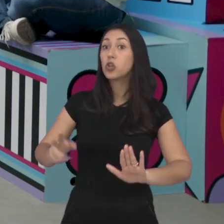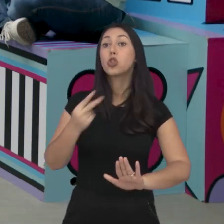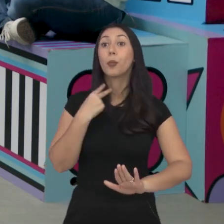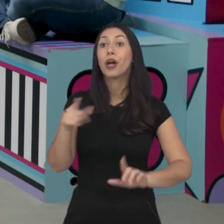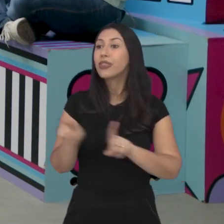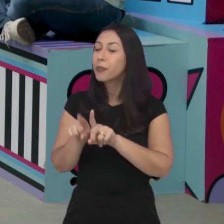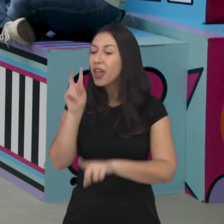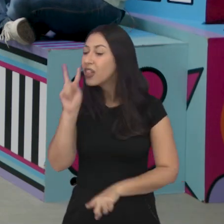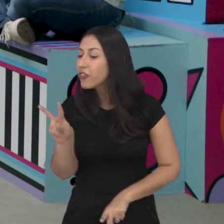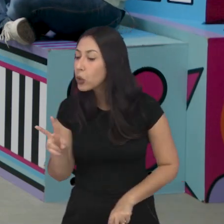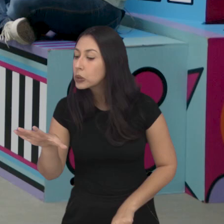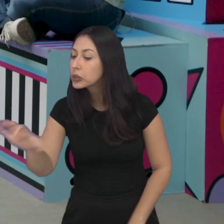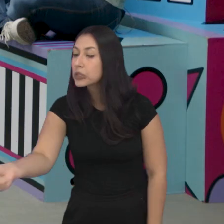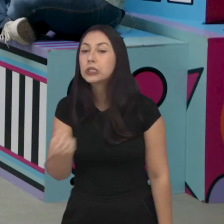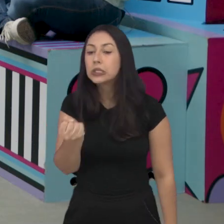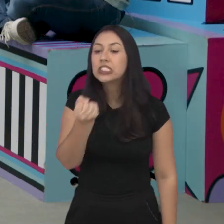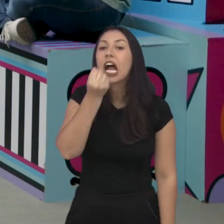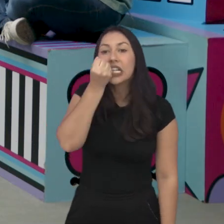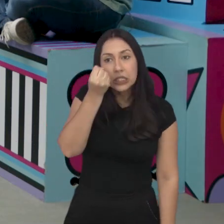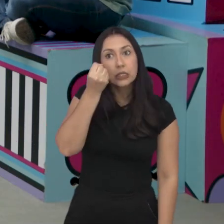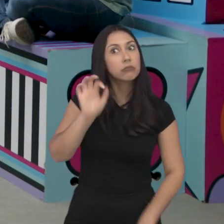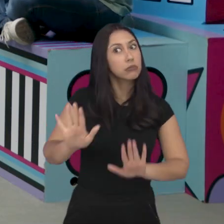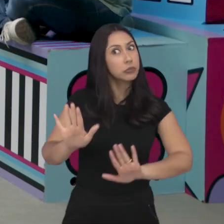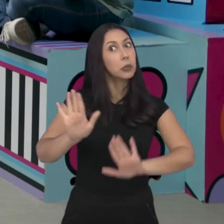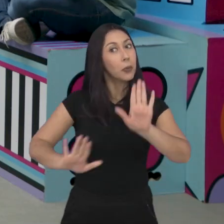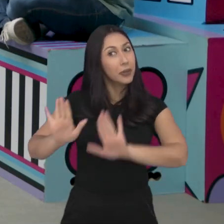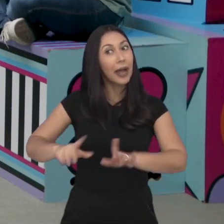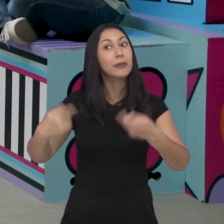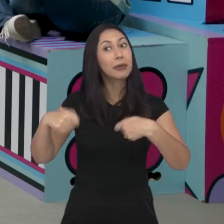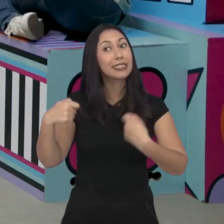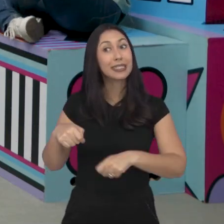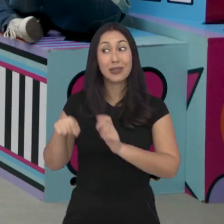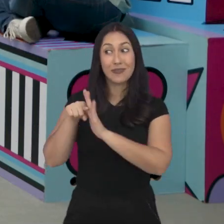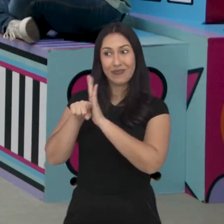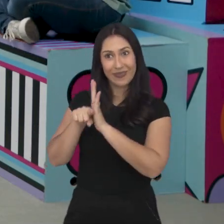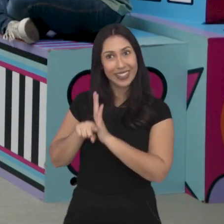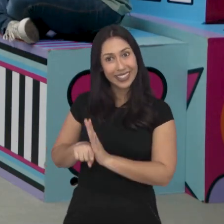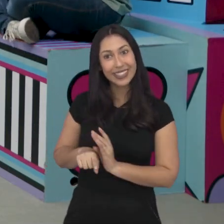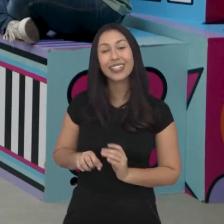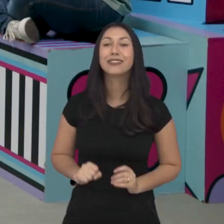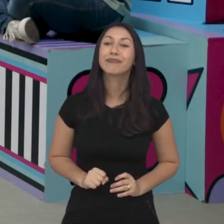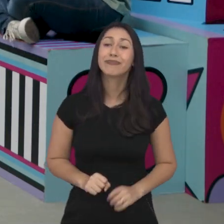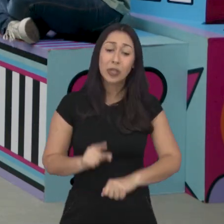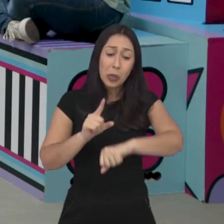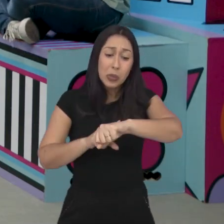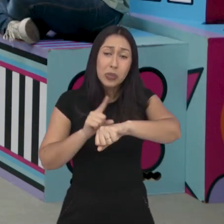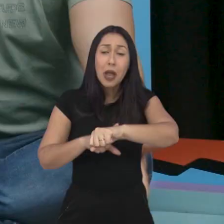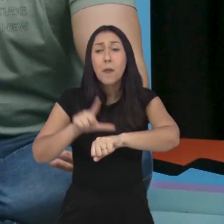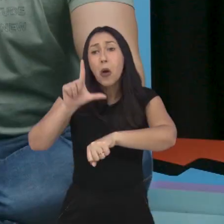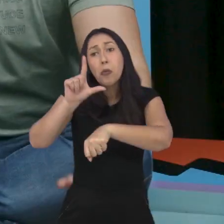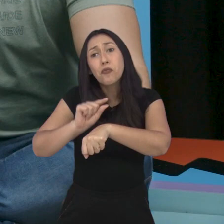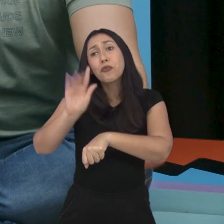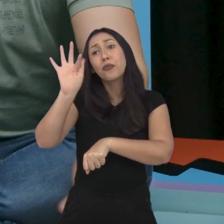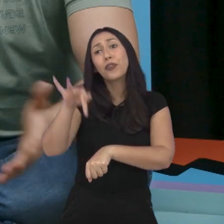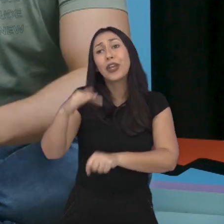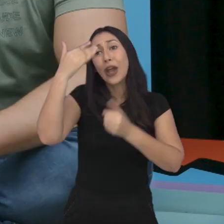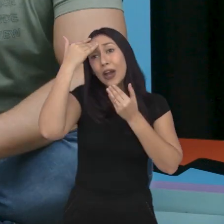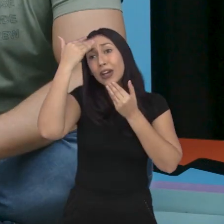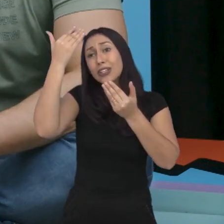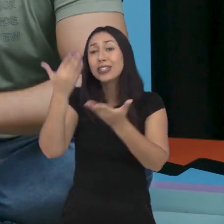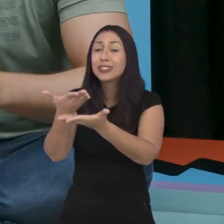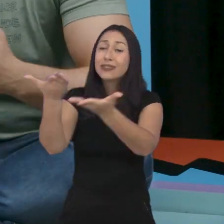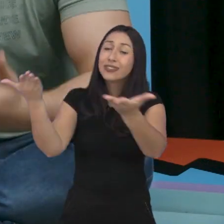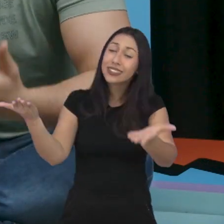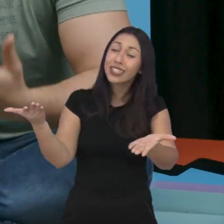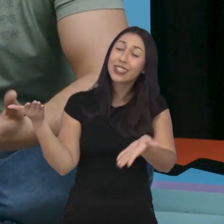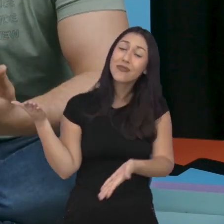não entende muito, não sai aí pegando qualquer coisa pela frente e comendo não, tá? Vai procurar alguém que entenda desse assunto. Gente, nosso tempo infelizmente está acabando.